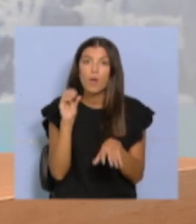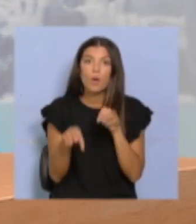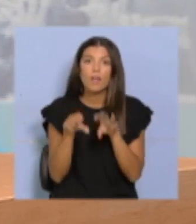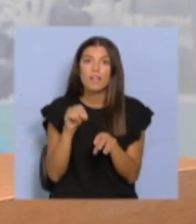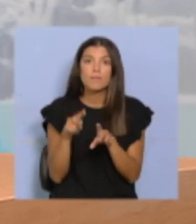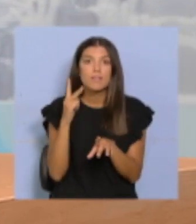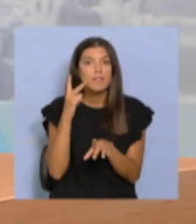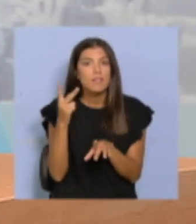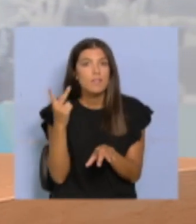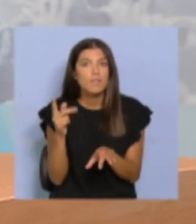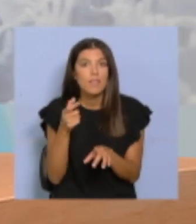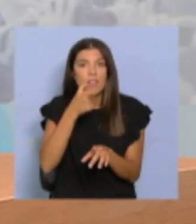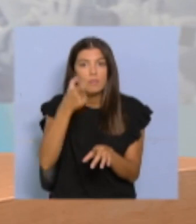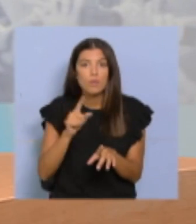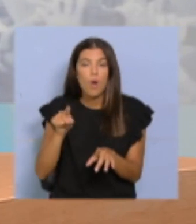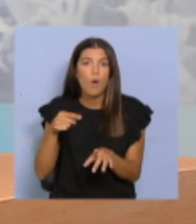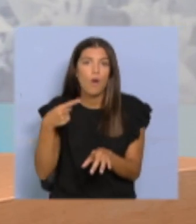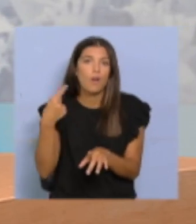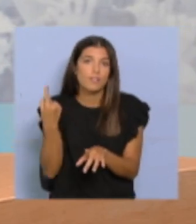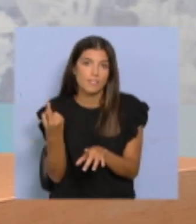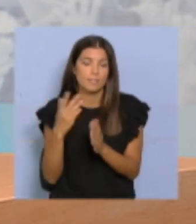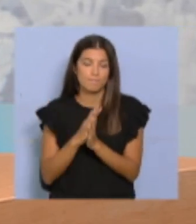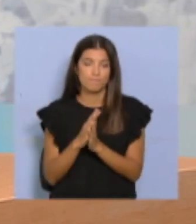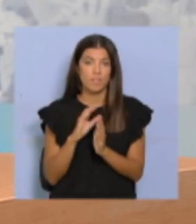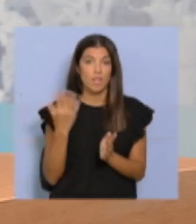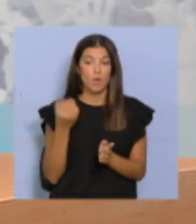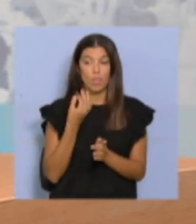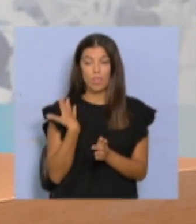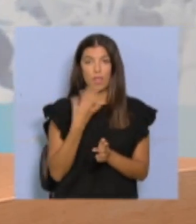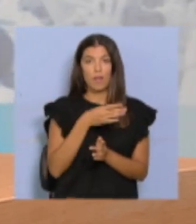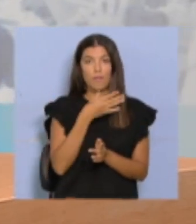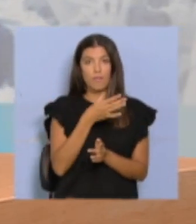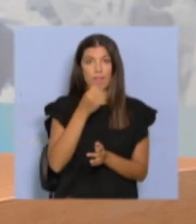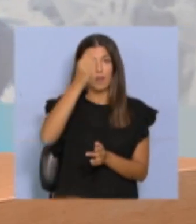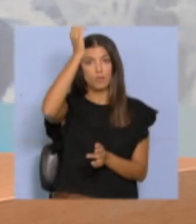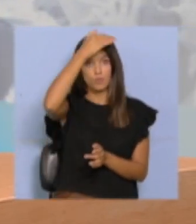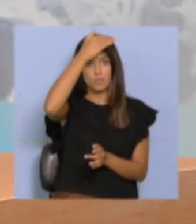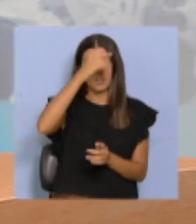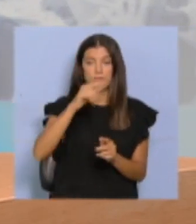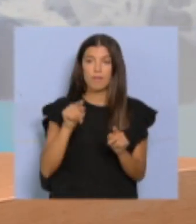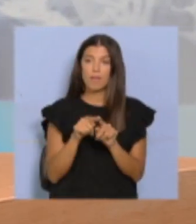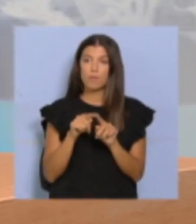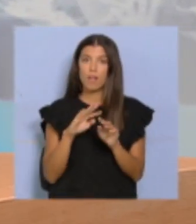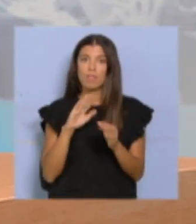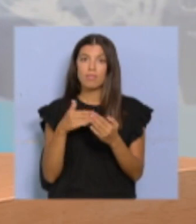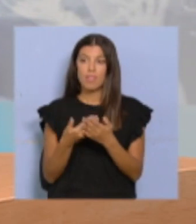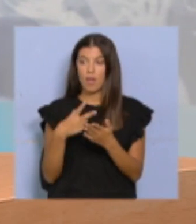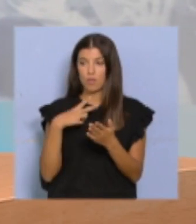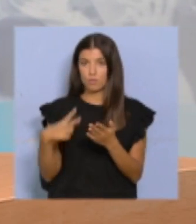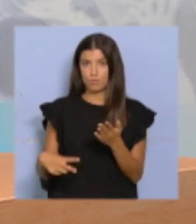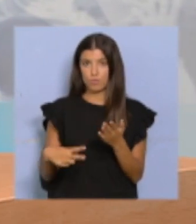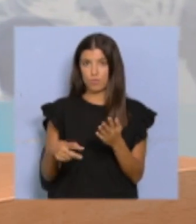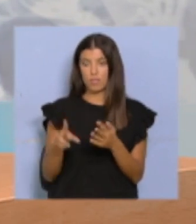seja, quando falava do Trump, era dar aos portugueses o enquadramento